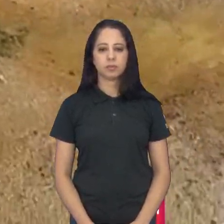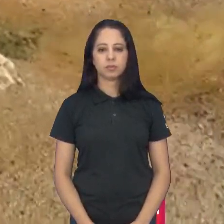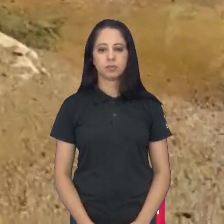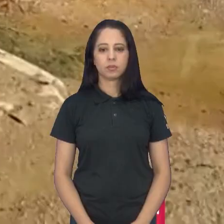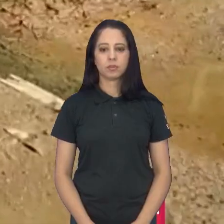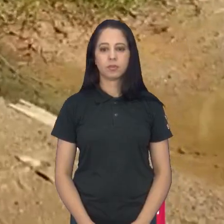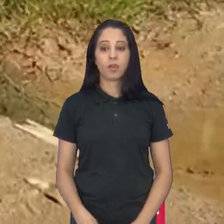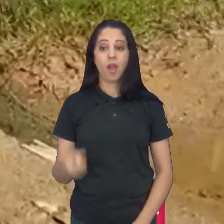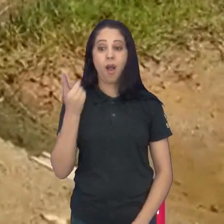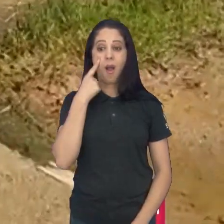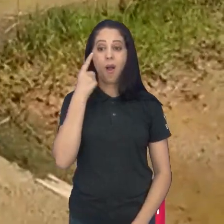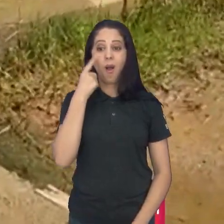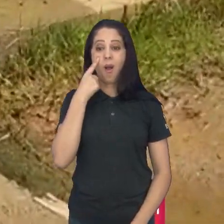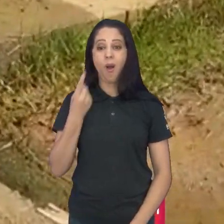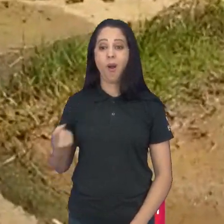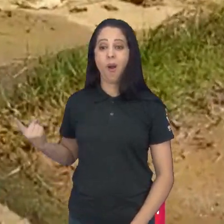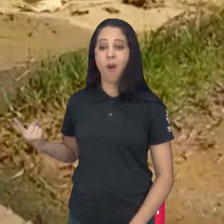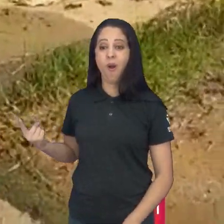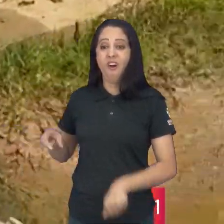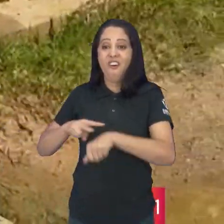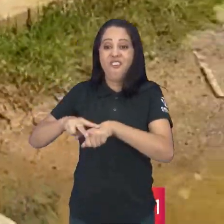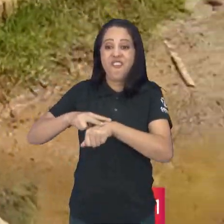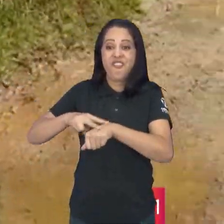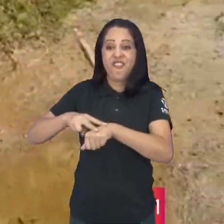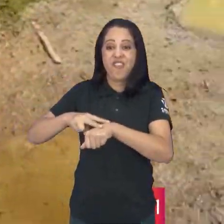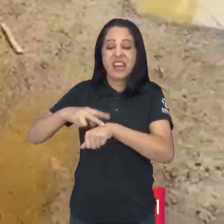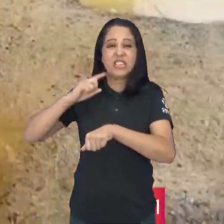Olha o esgoto, gente. Está verde o esgoto.